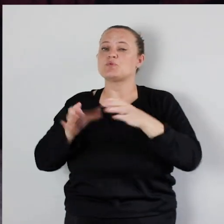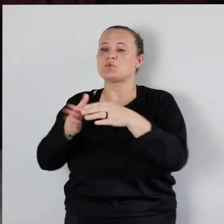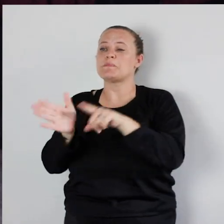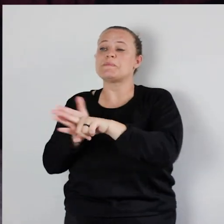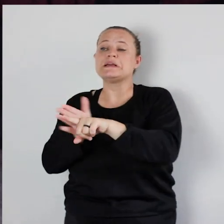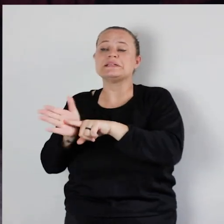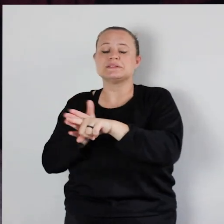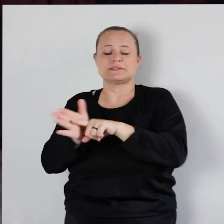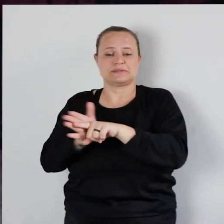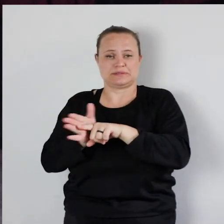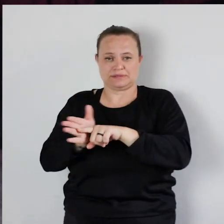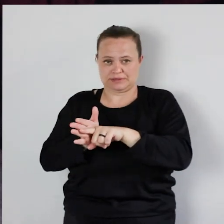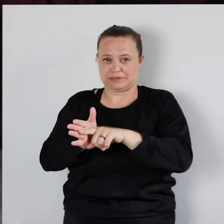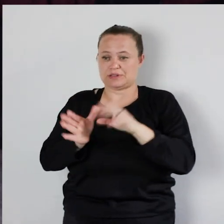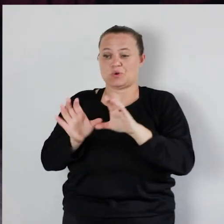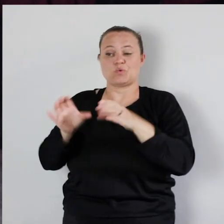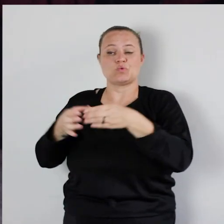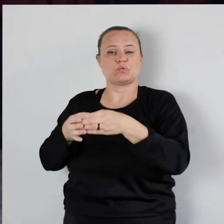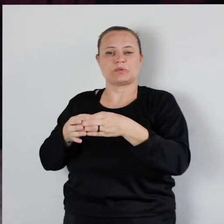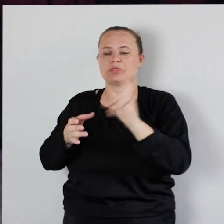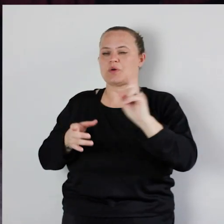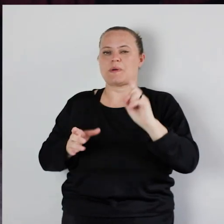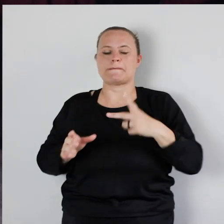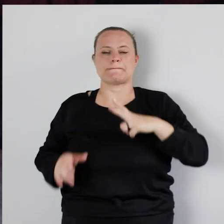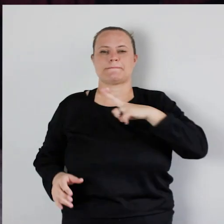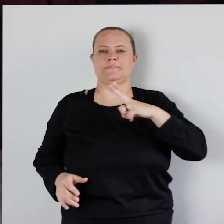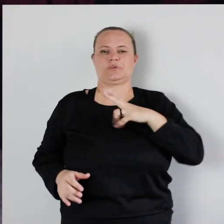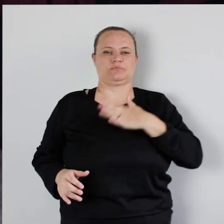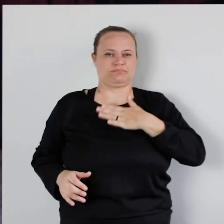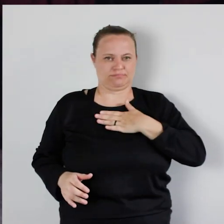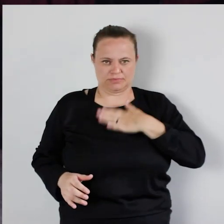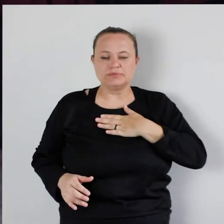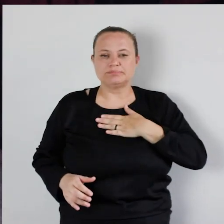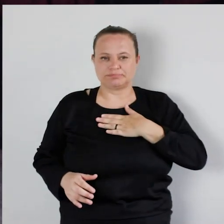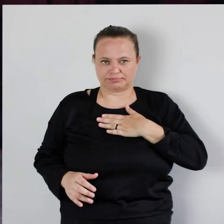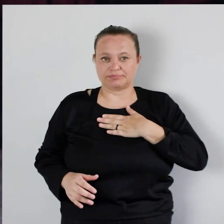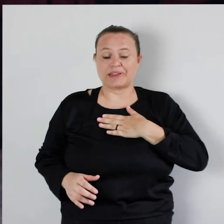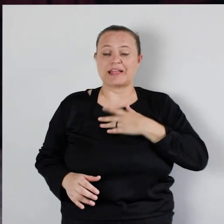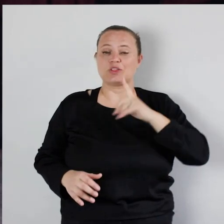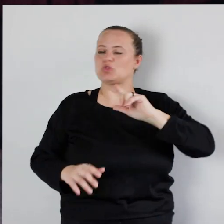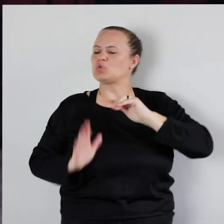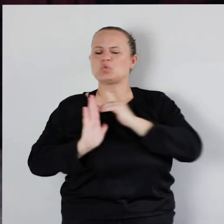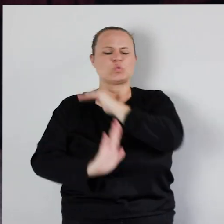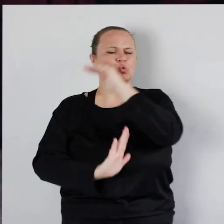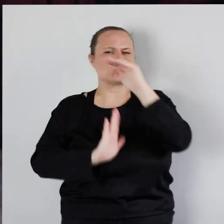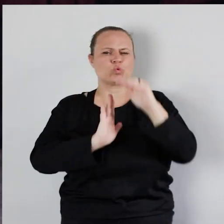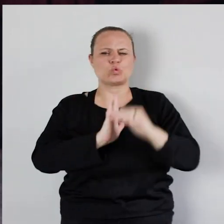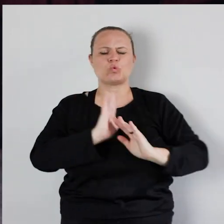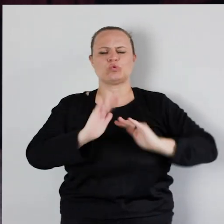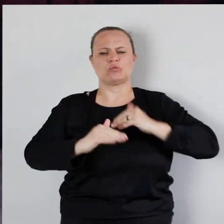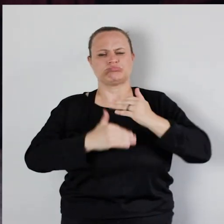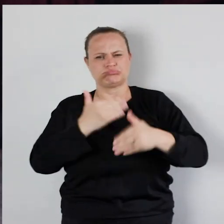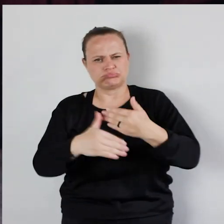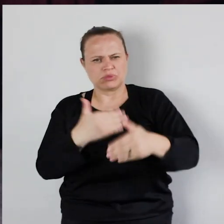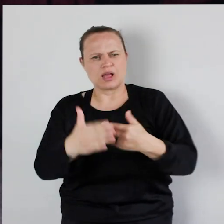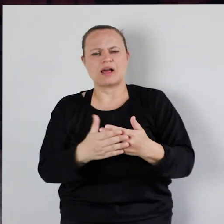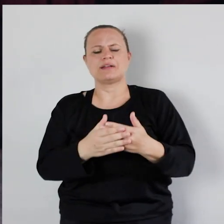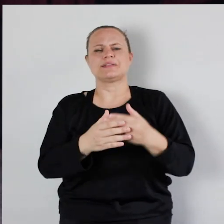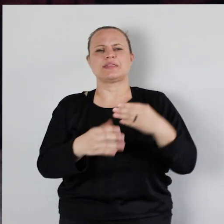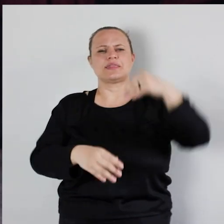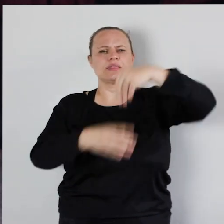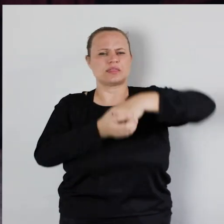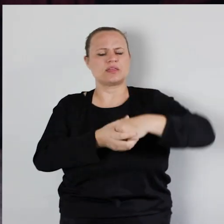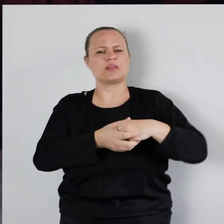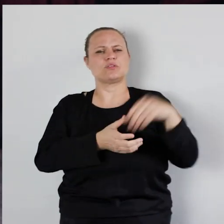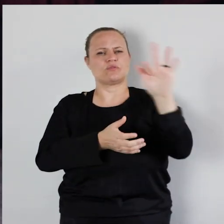falar do grupo de pesquisa, do Observatório da Realidade Organizacional, porque não foram realizações minhas, né?